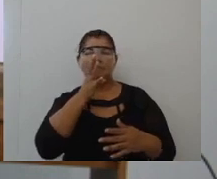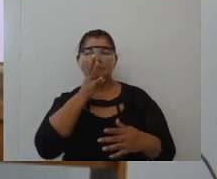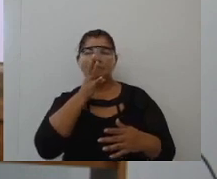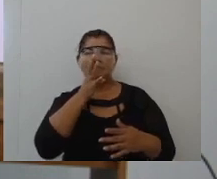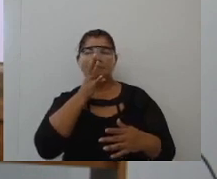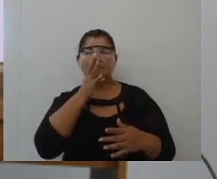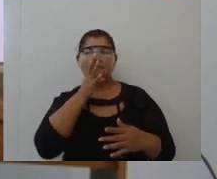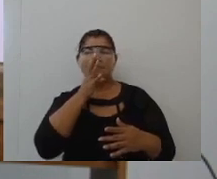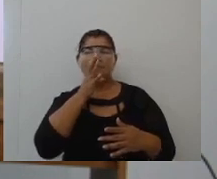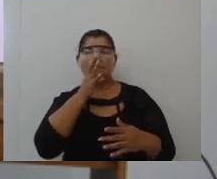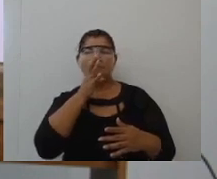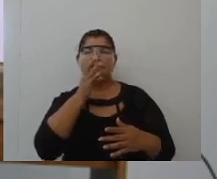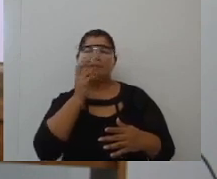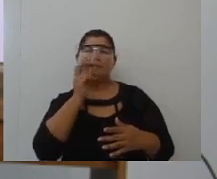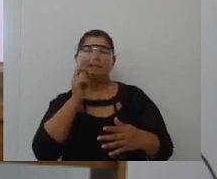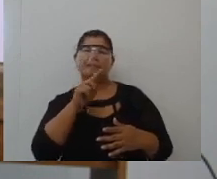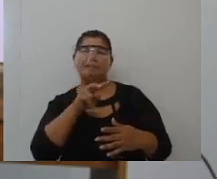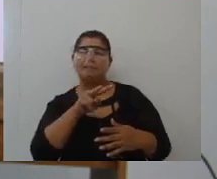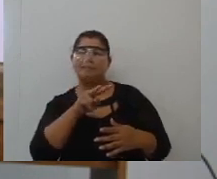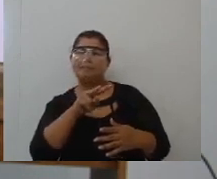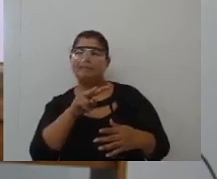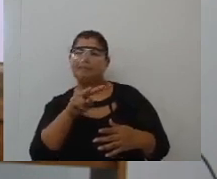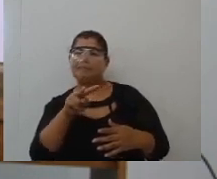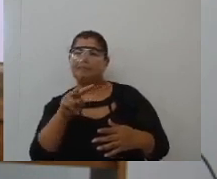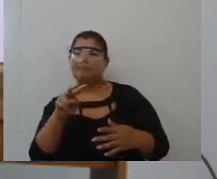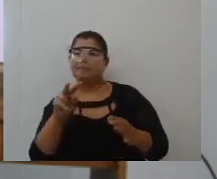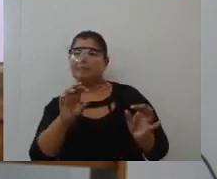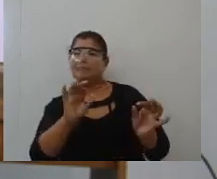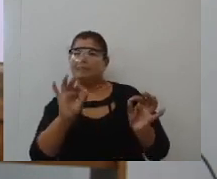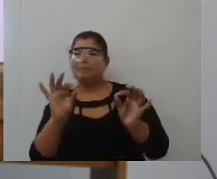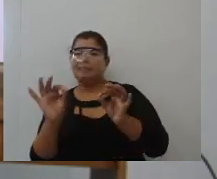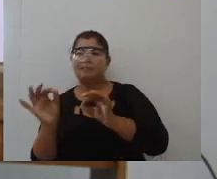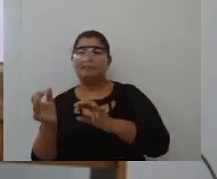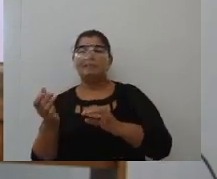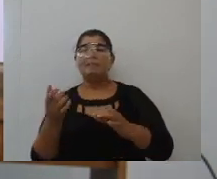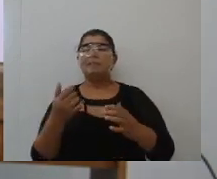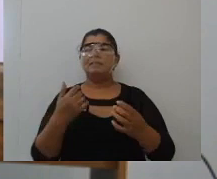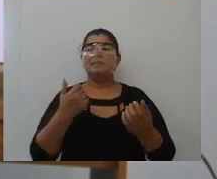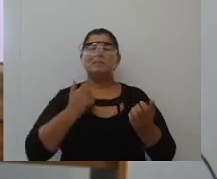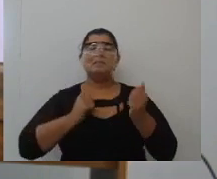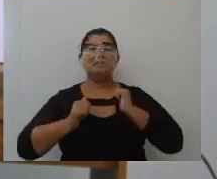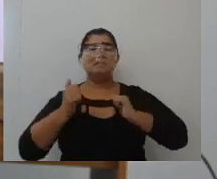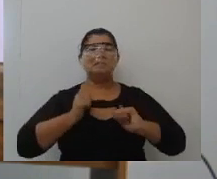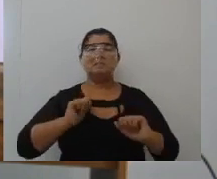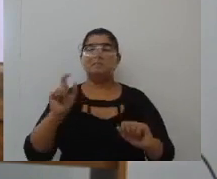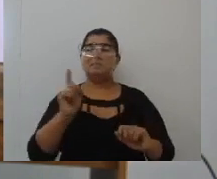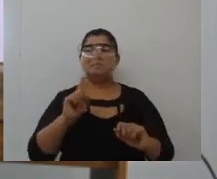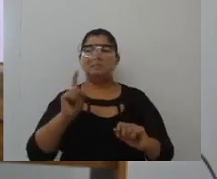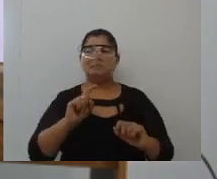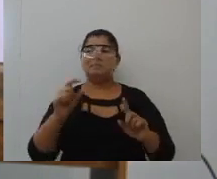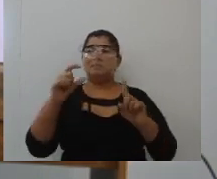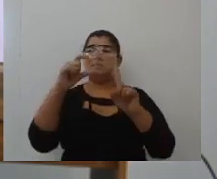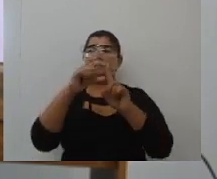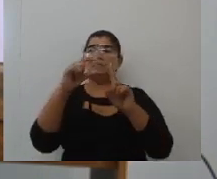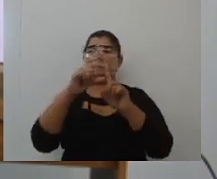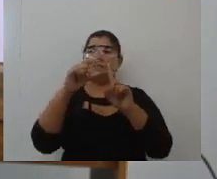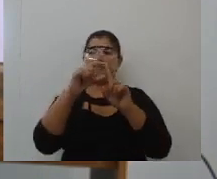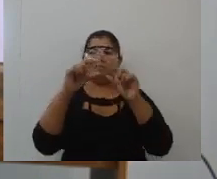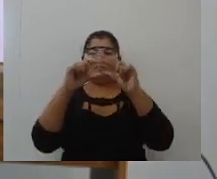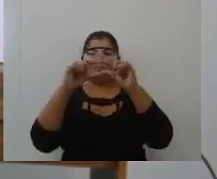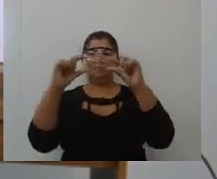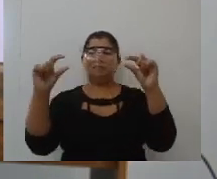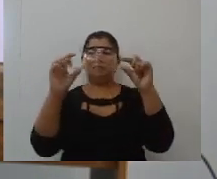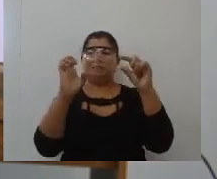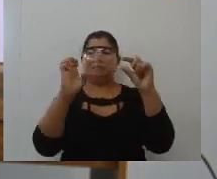Cirino acompanhou, embora com menos entusiasmo. A palavra destacada expressa a ideia